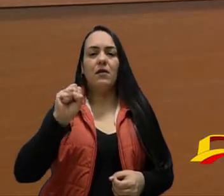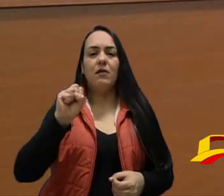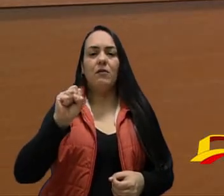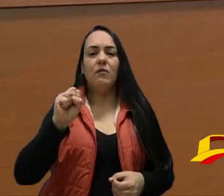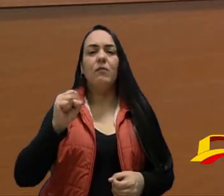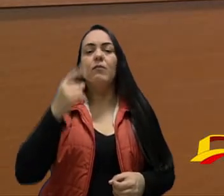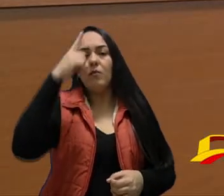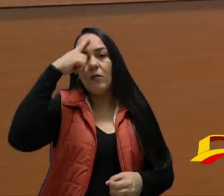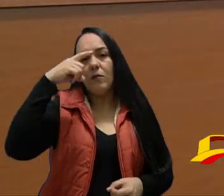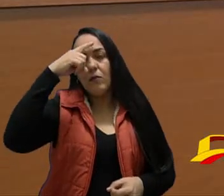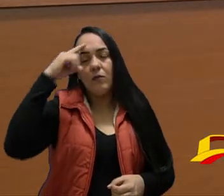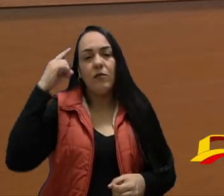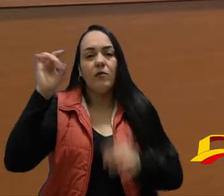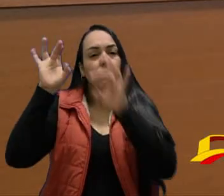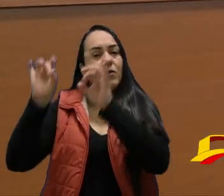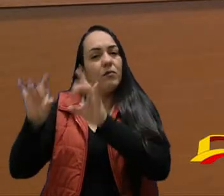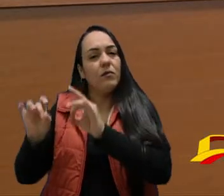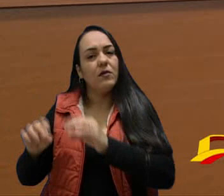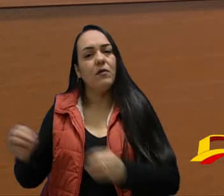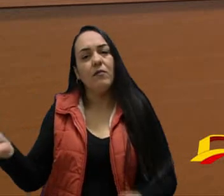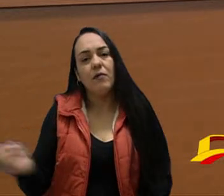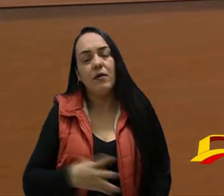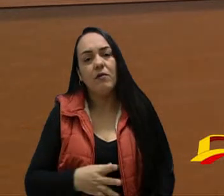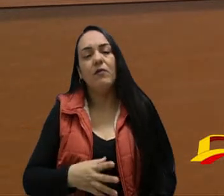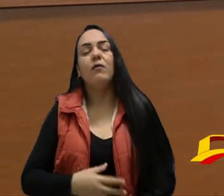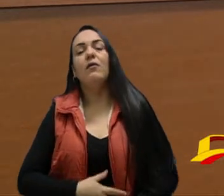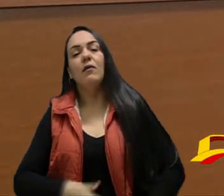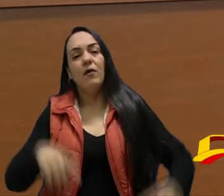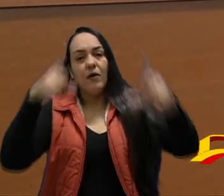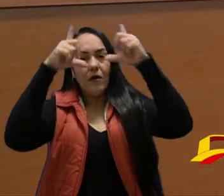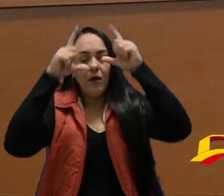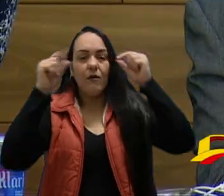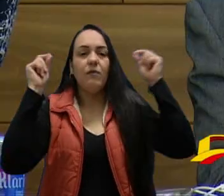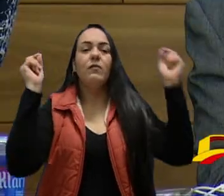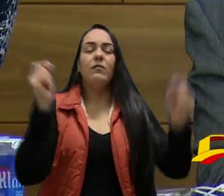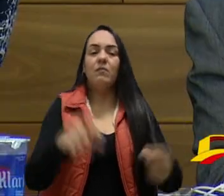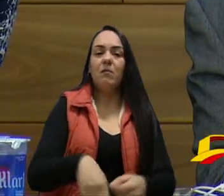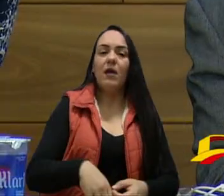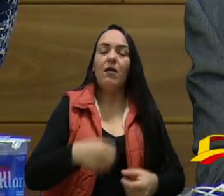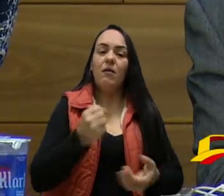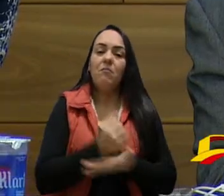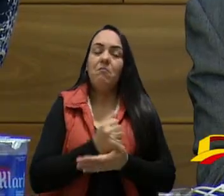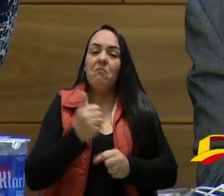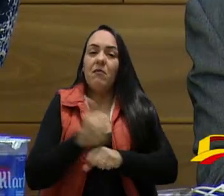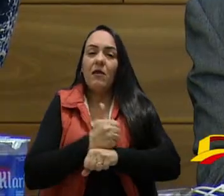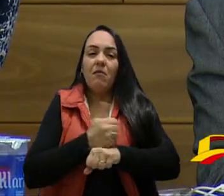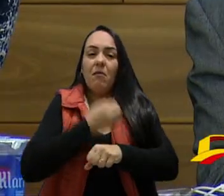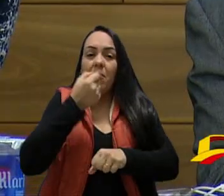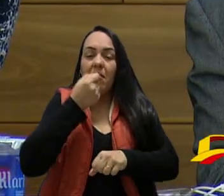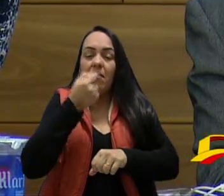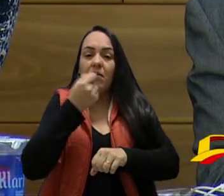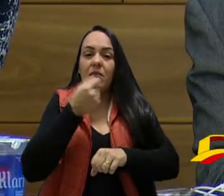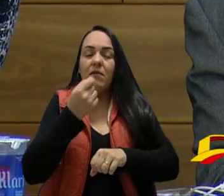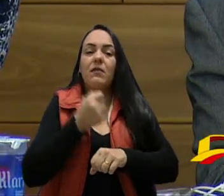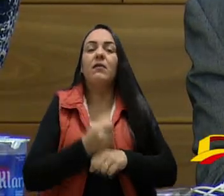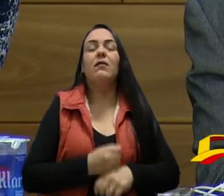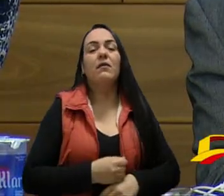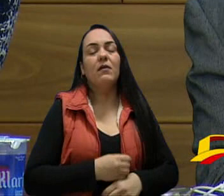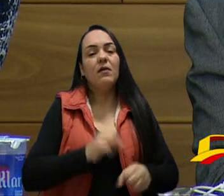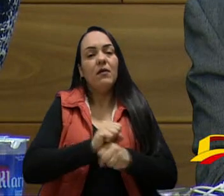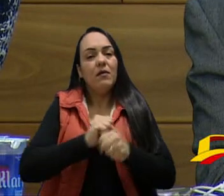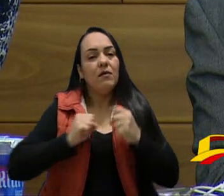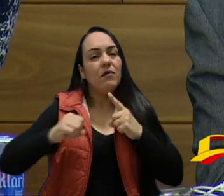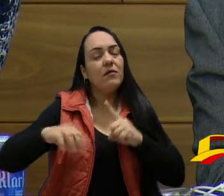no hospital de campanha entre enfermeiros médicos farmacêuticos assistentes sociais